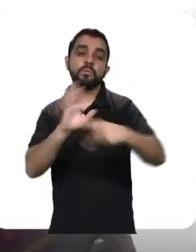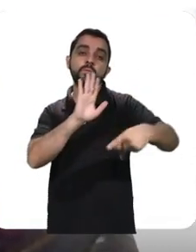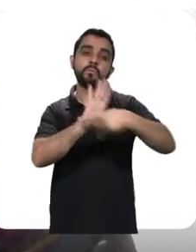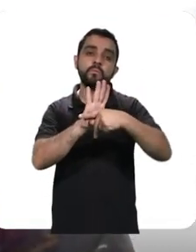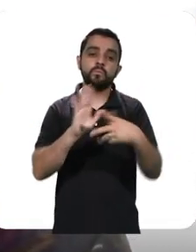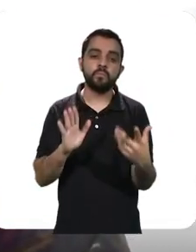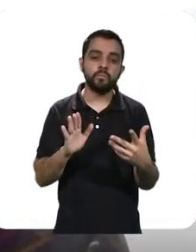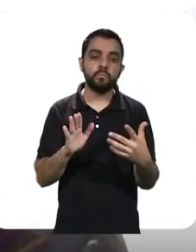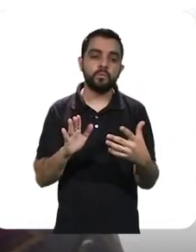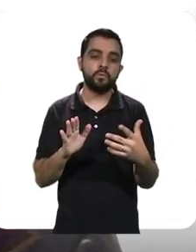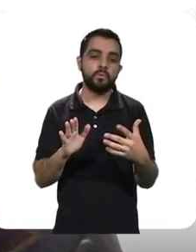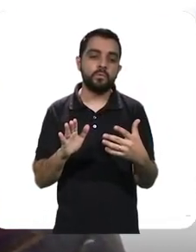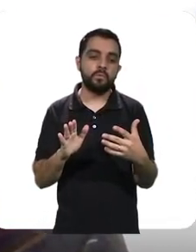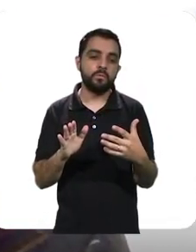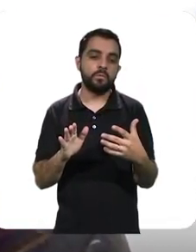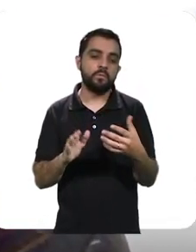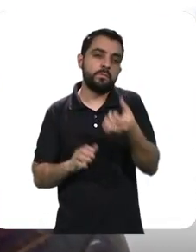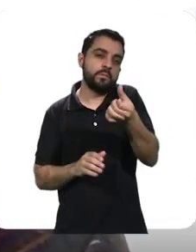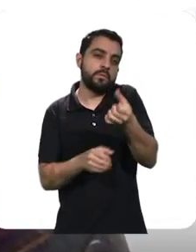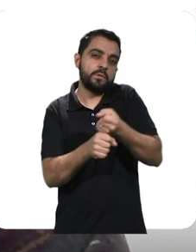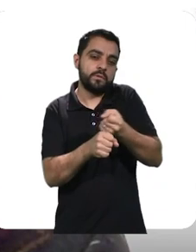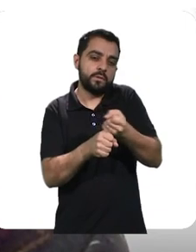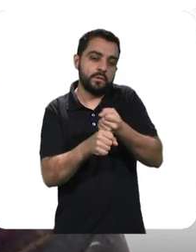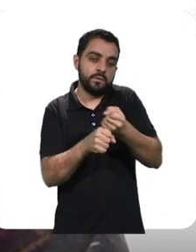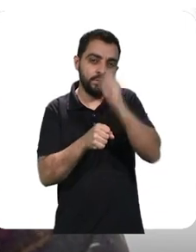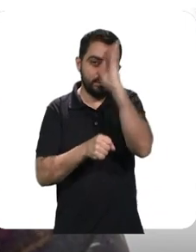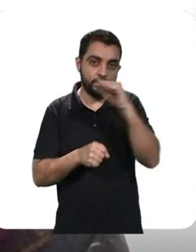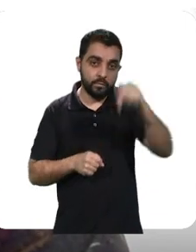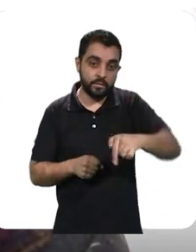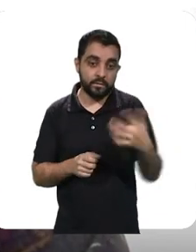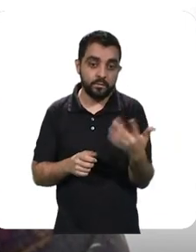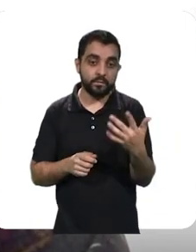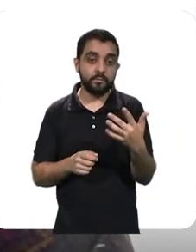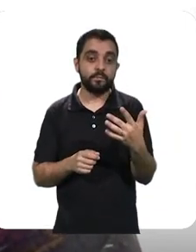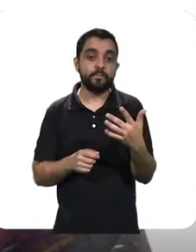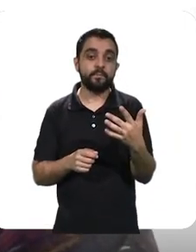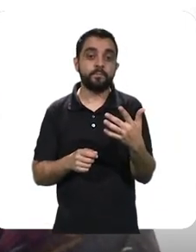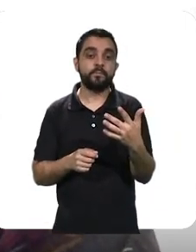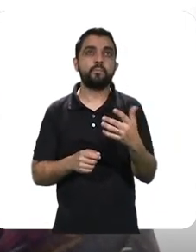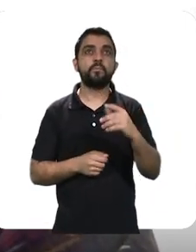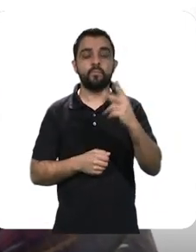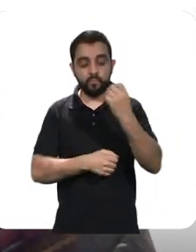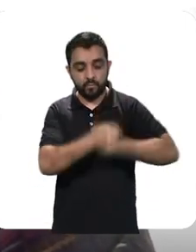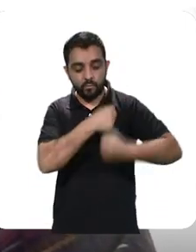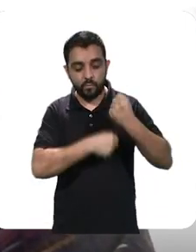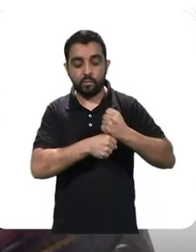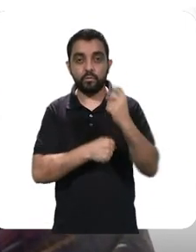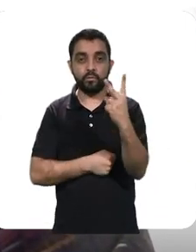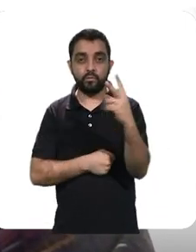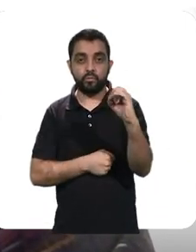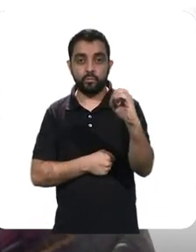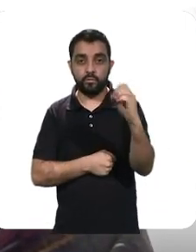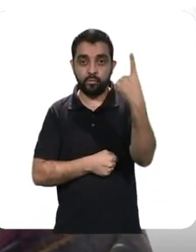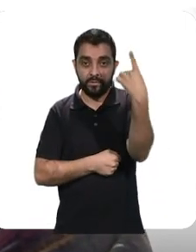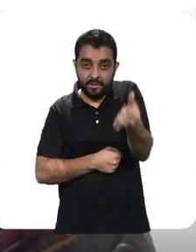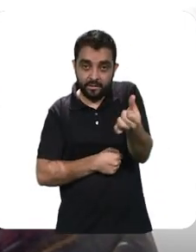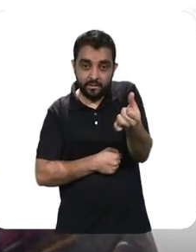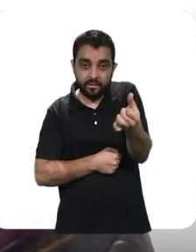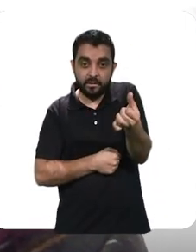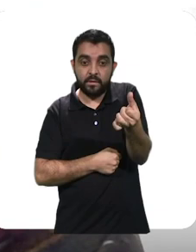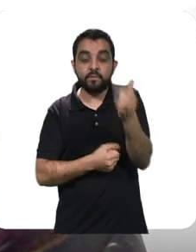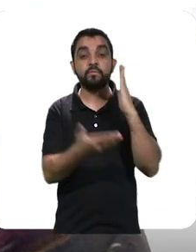a gente viveu no, sim, é nos últimos 6 anos aqui no Brasil. A gente, em